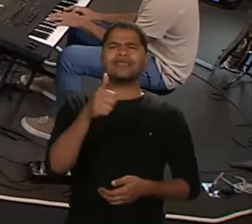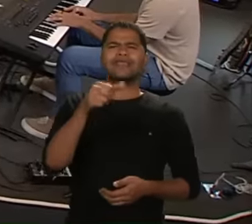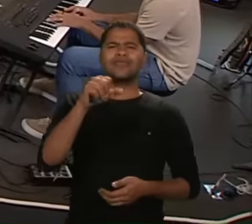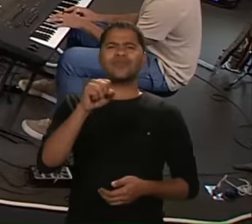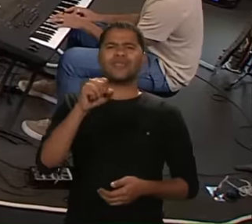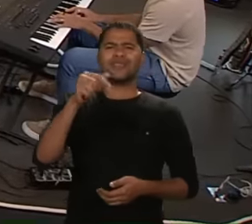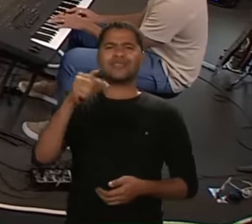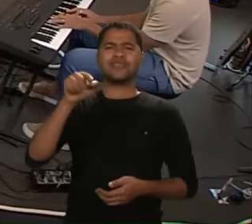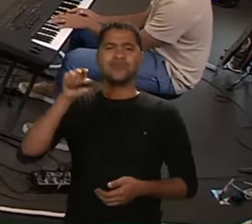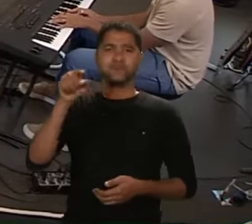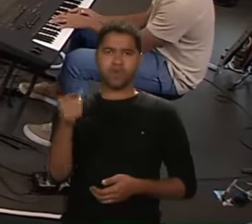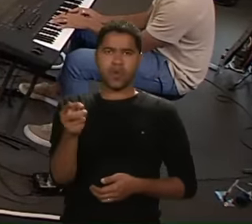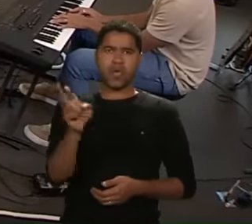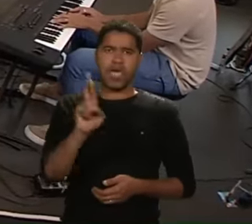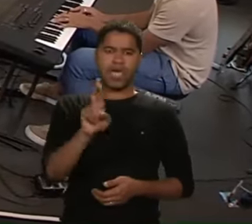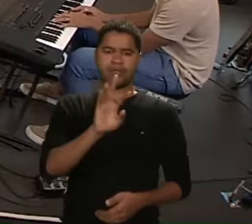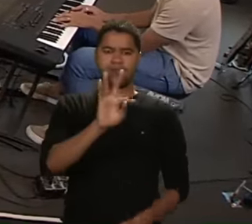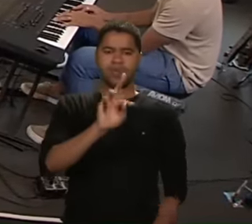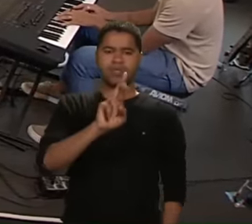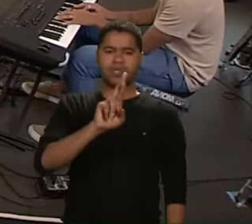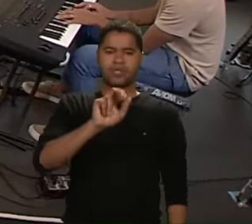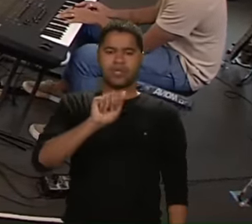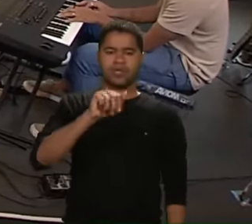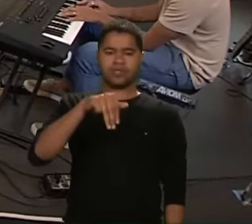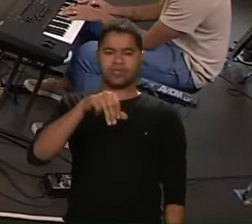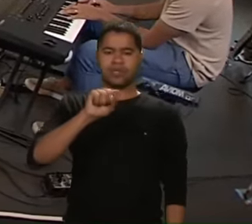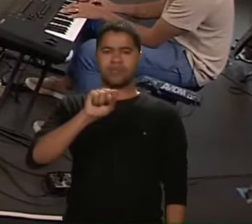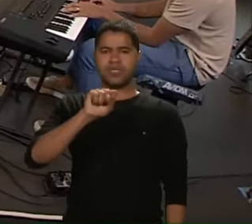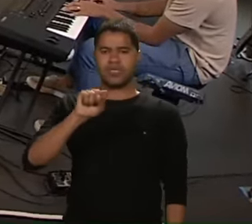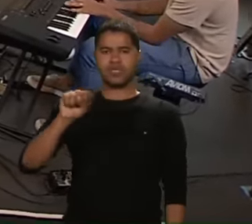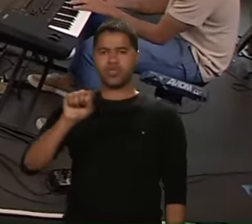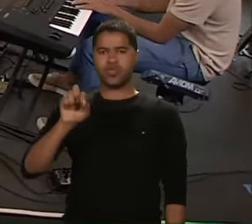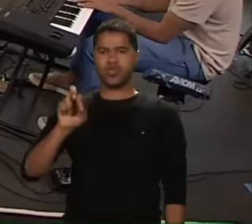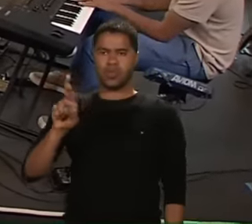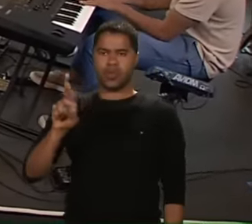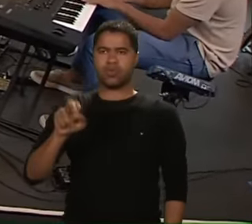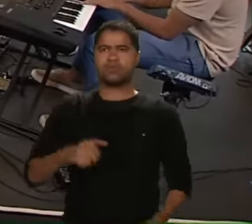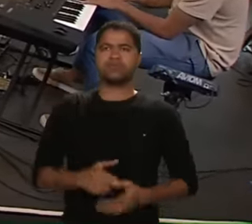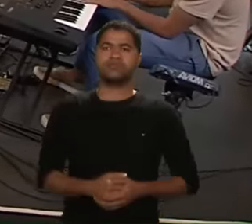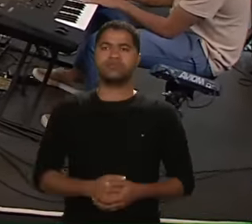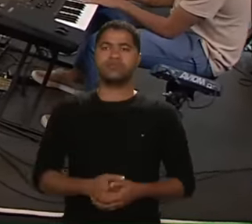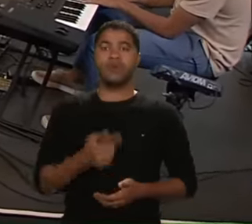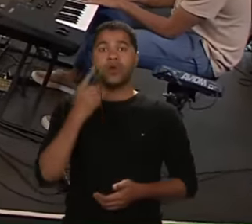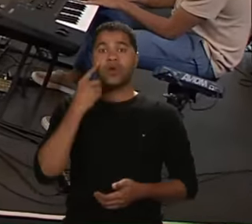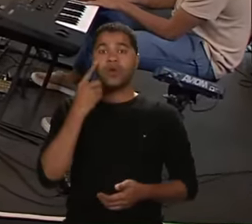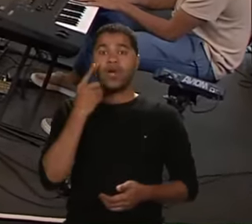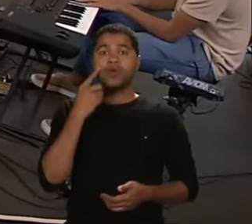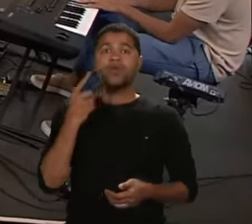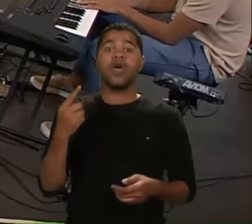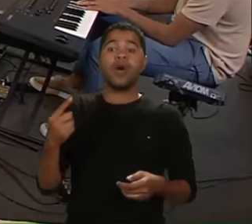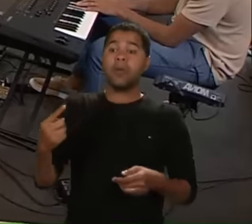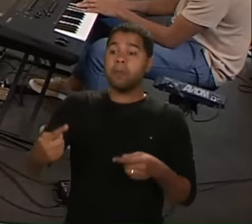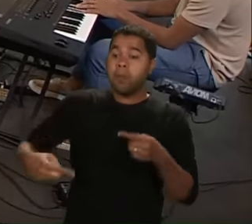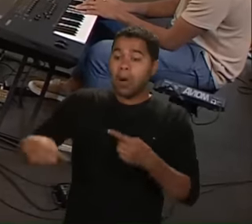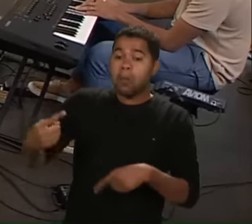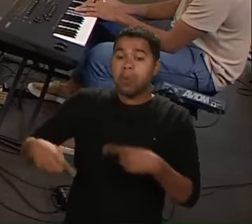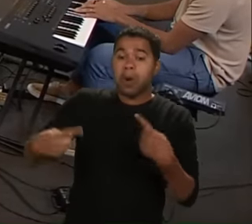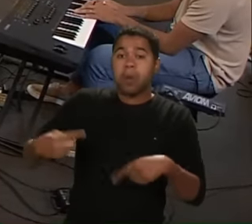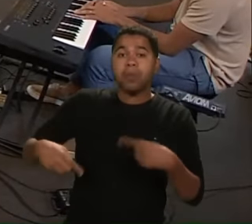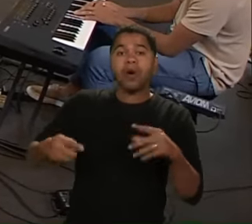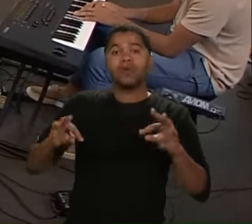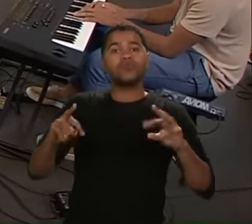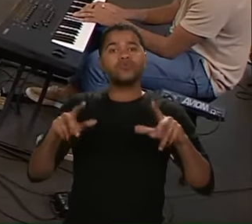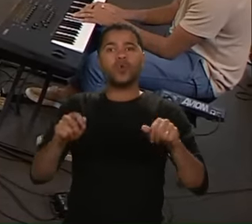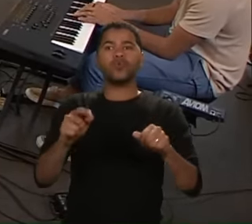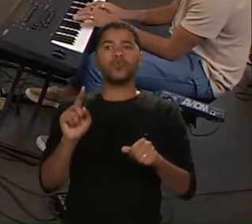187 mil reais esse transmissor. Eu quero ver a disputa entre vocês, porque todos querem um